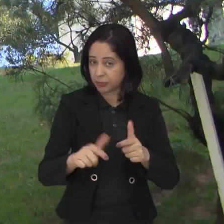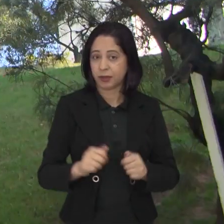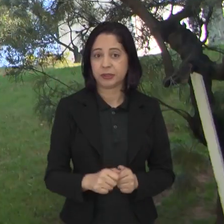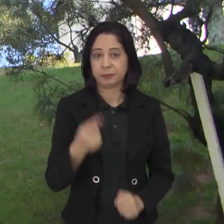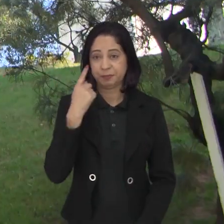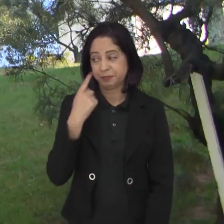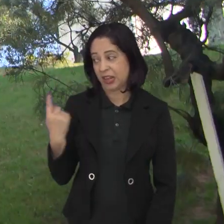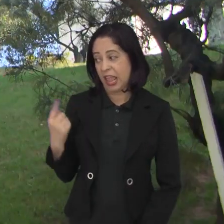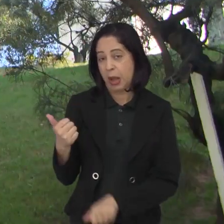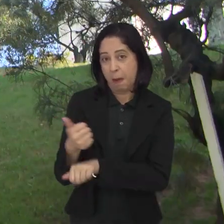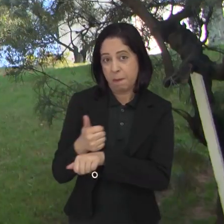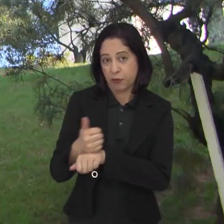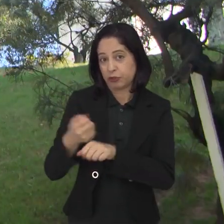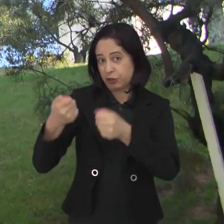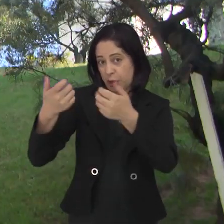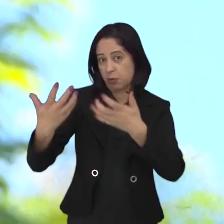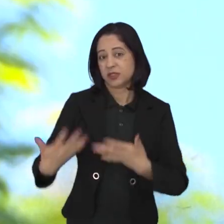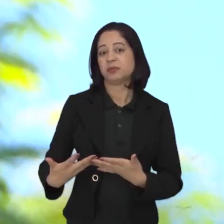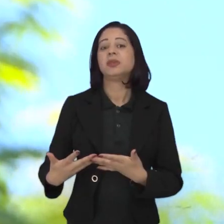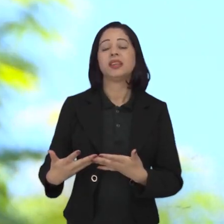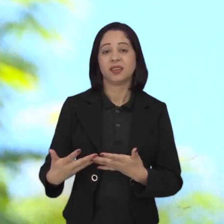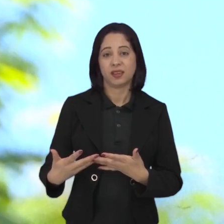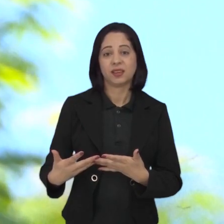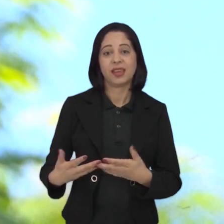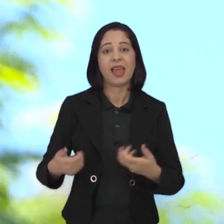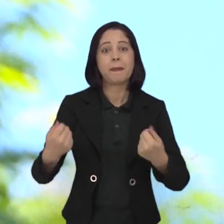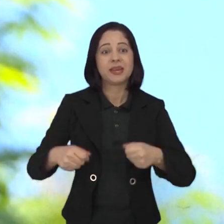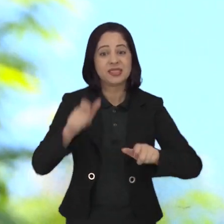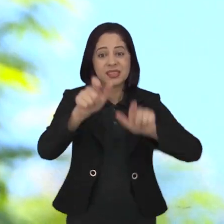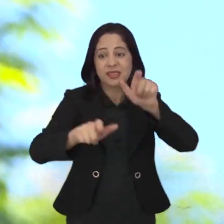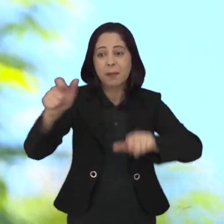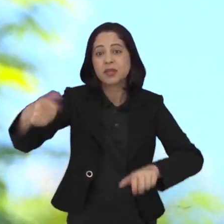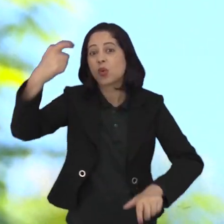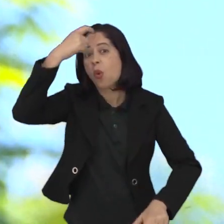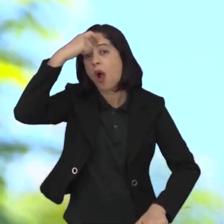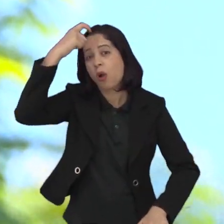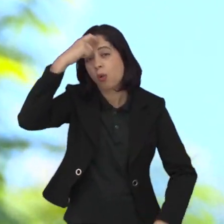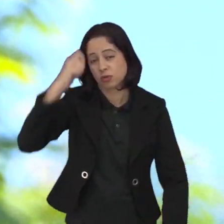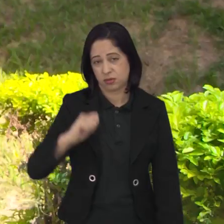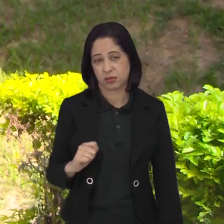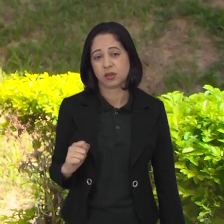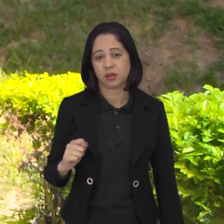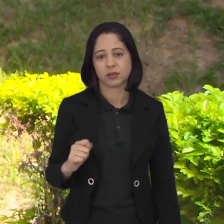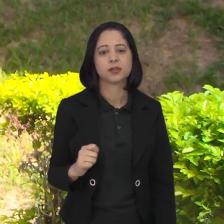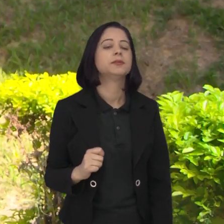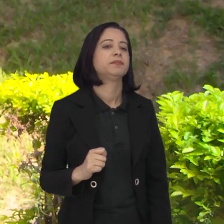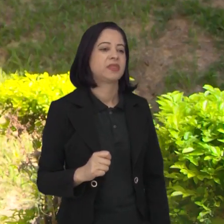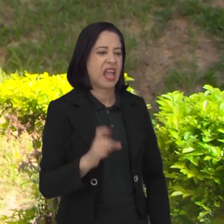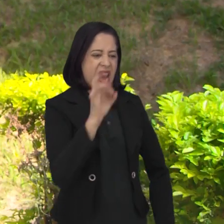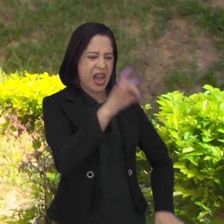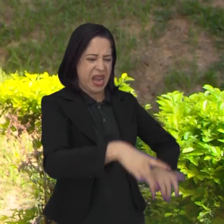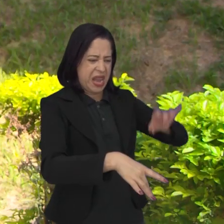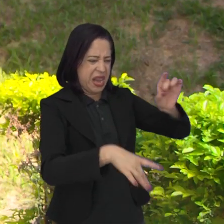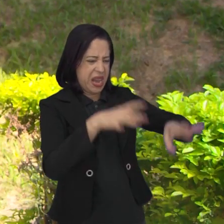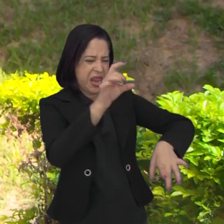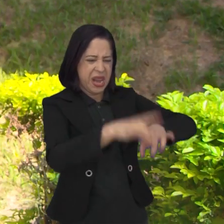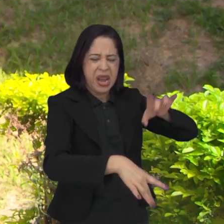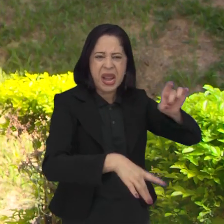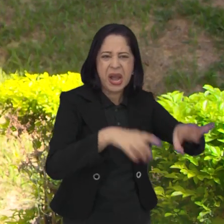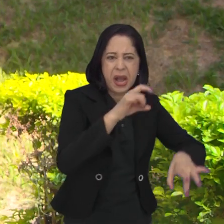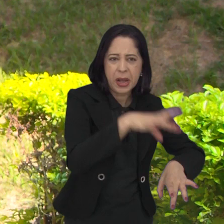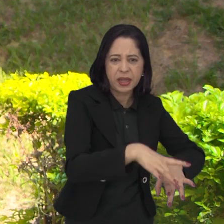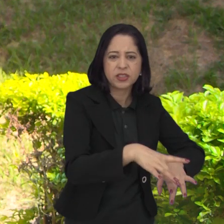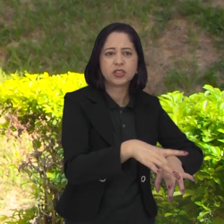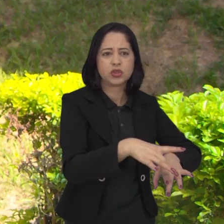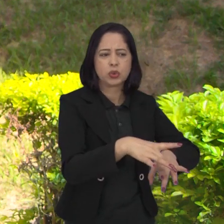Esse especialista explica que se trata de uma questão de consciência ambiental. Esse descarte inadequado, ele vai acarretar a